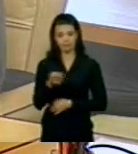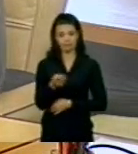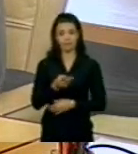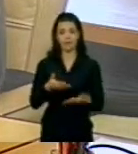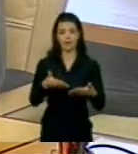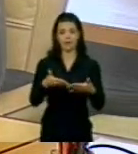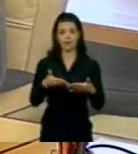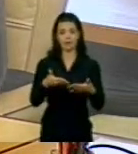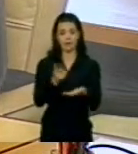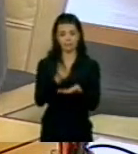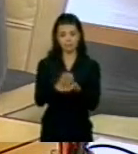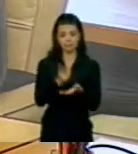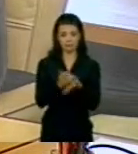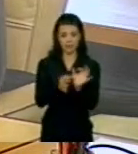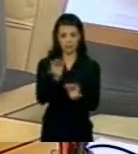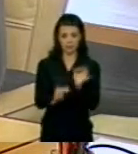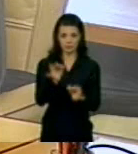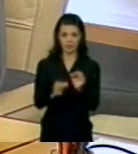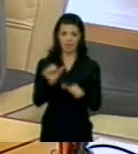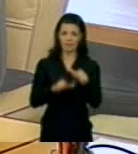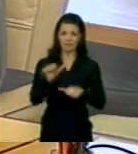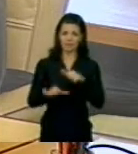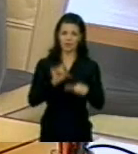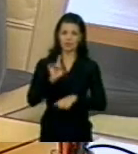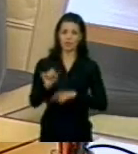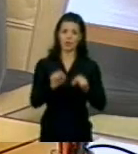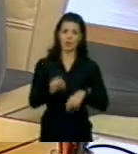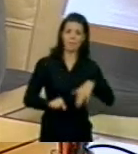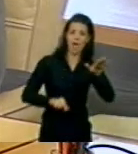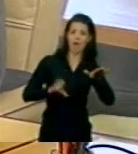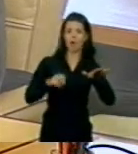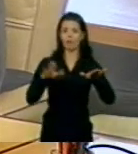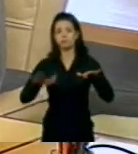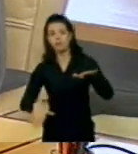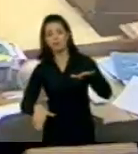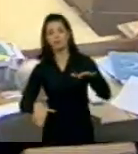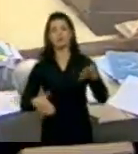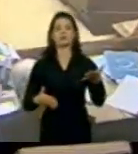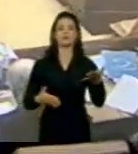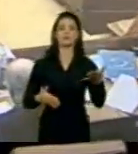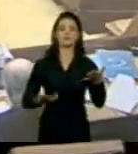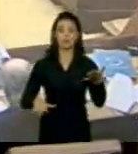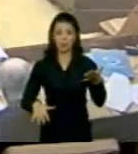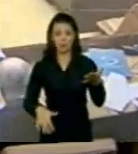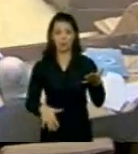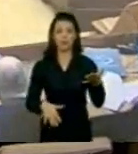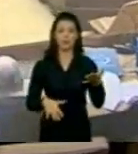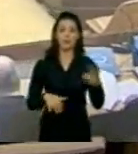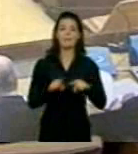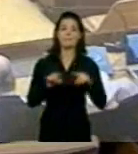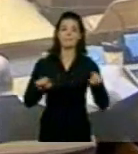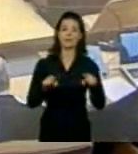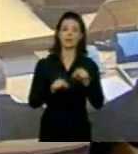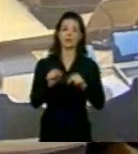jurídica desta, variando somente o grau de intensidade e os reflexos objetivos na órbita